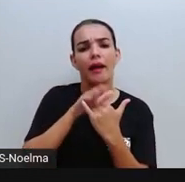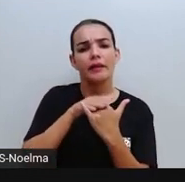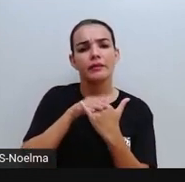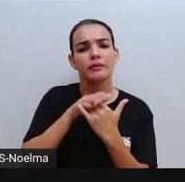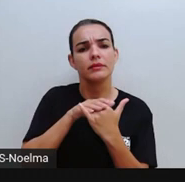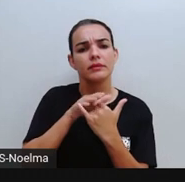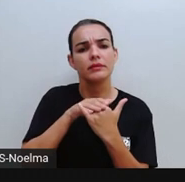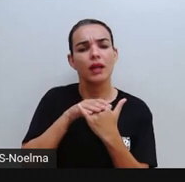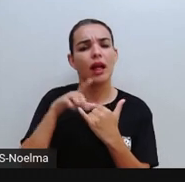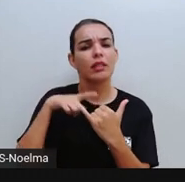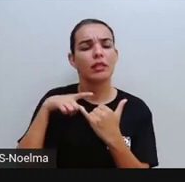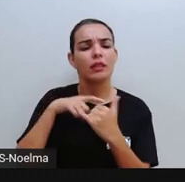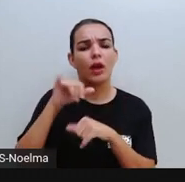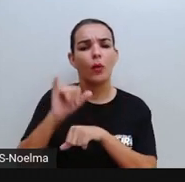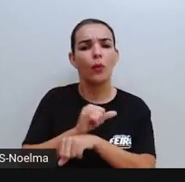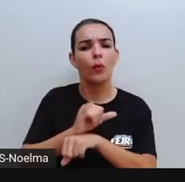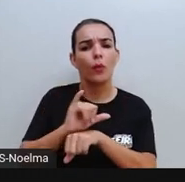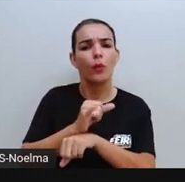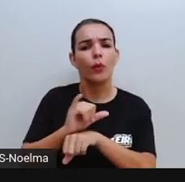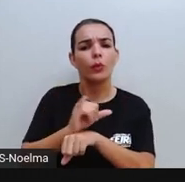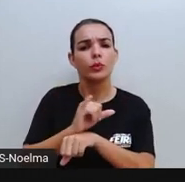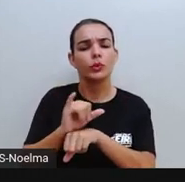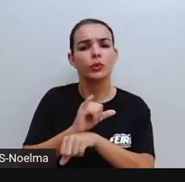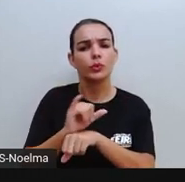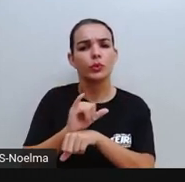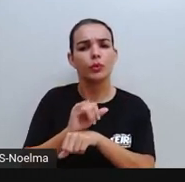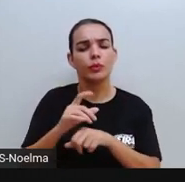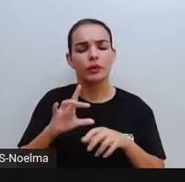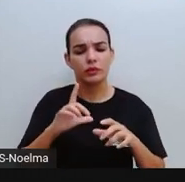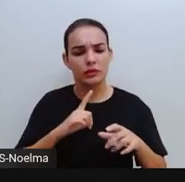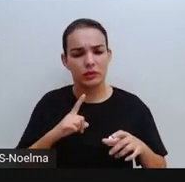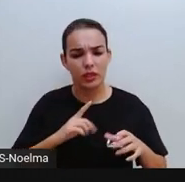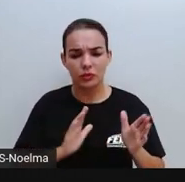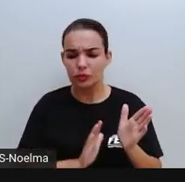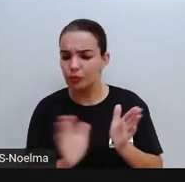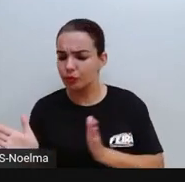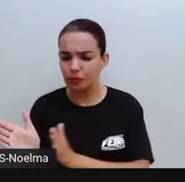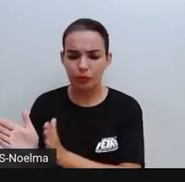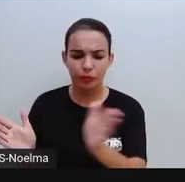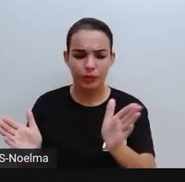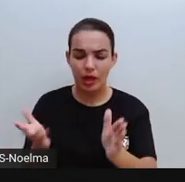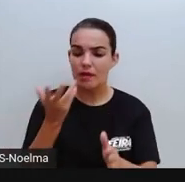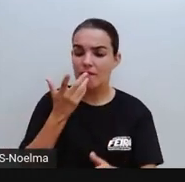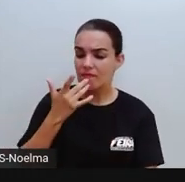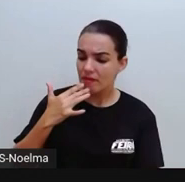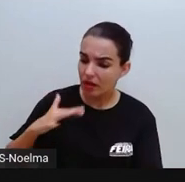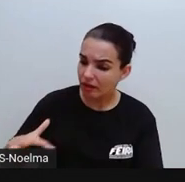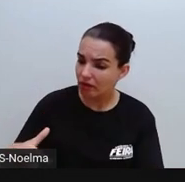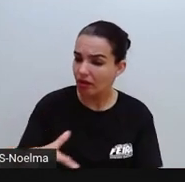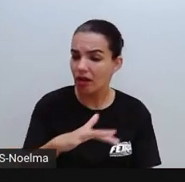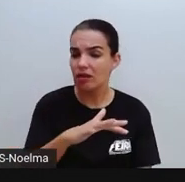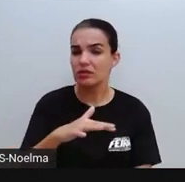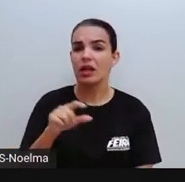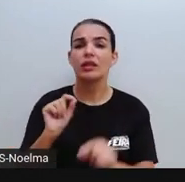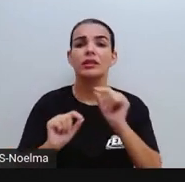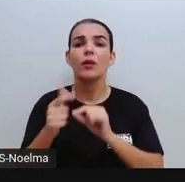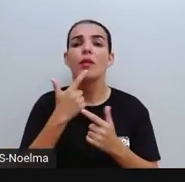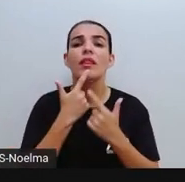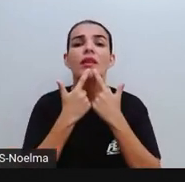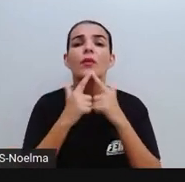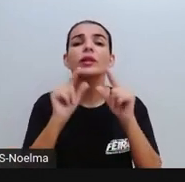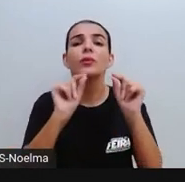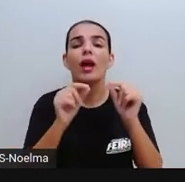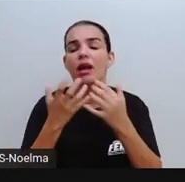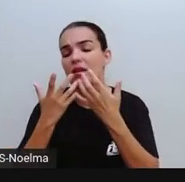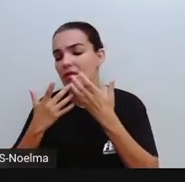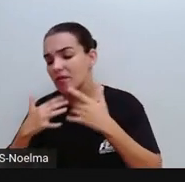que são destinados aí que tem notícia aí para criança para adolescente que tem uma linguagem mais infantil que tem uma linguagem mais